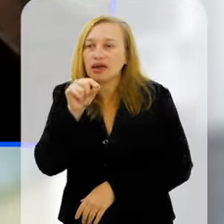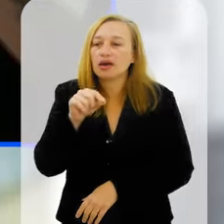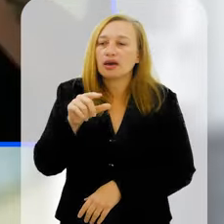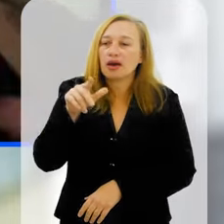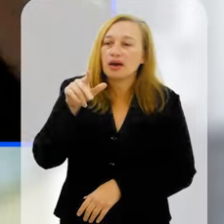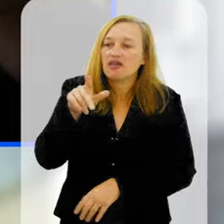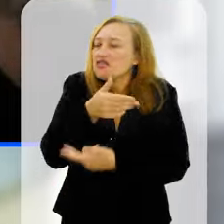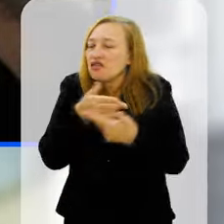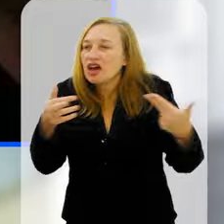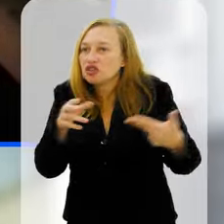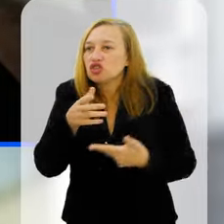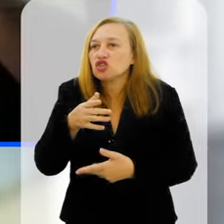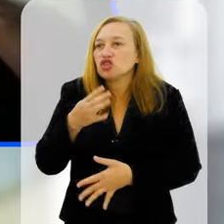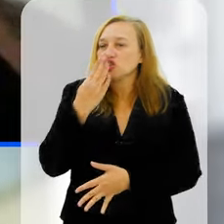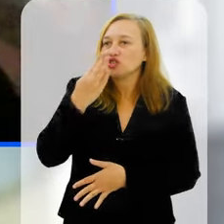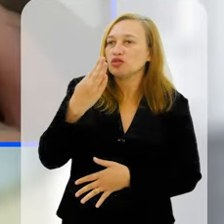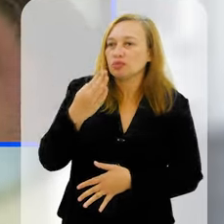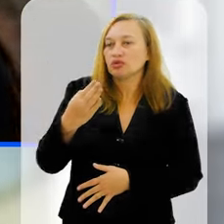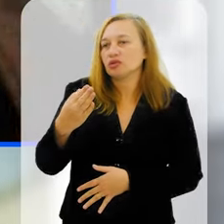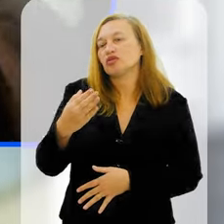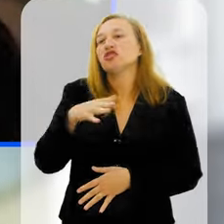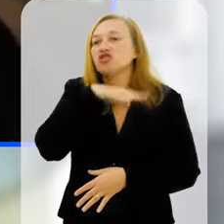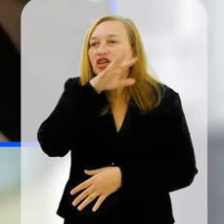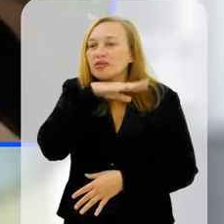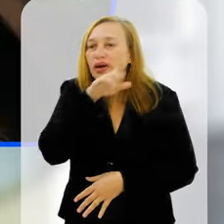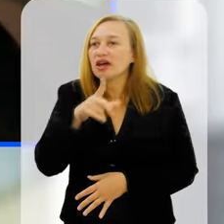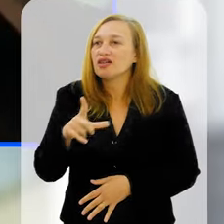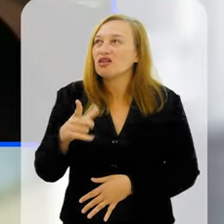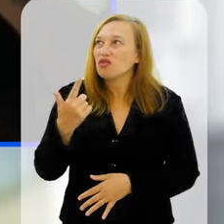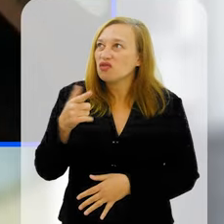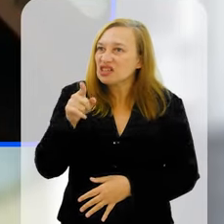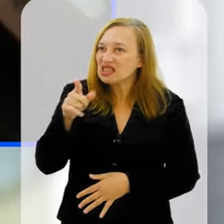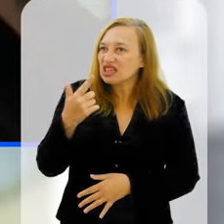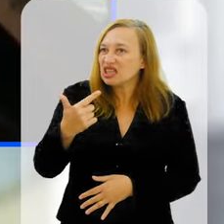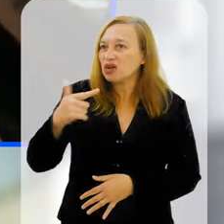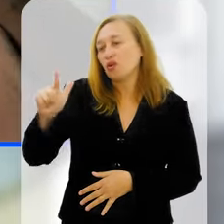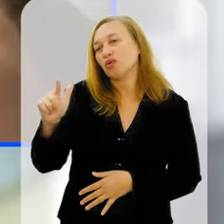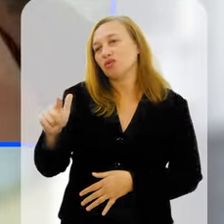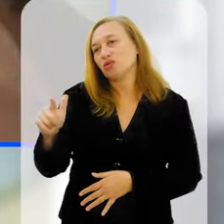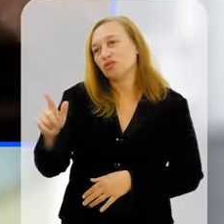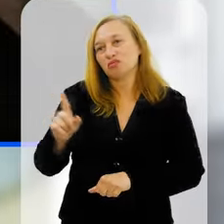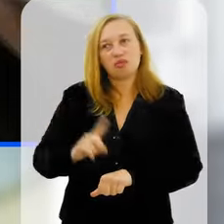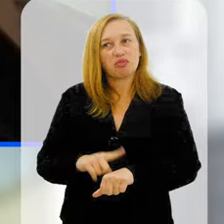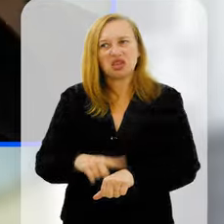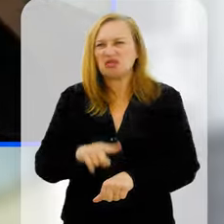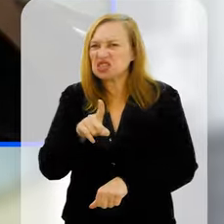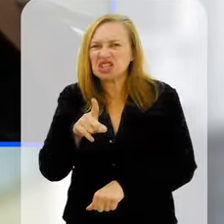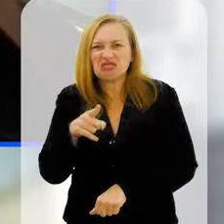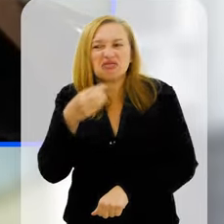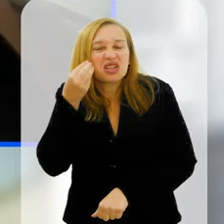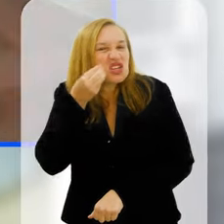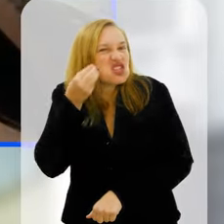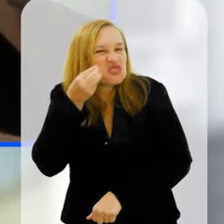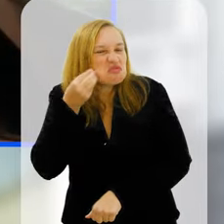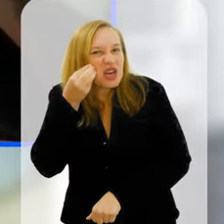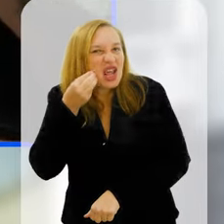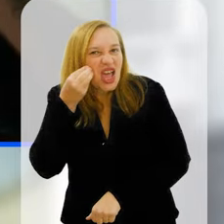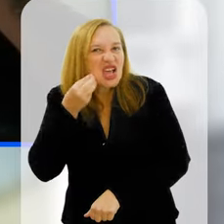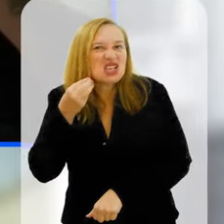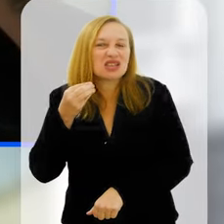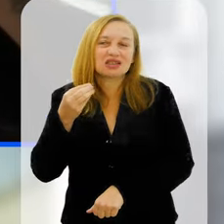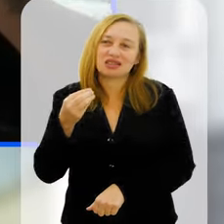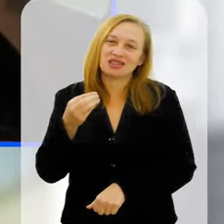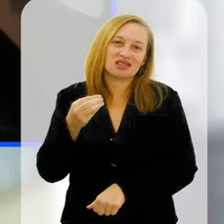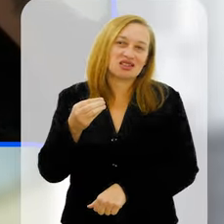também, cachorro, periquito, papagaio, quando você tem um animal na sua vida, você tá em outro patamar. Me desculpa, você